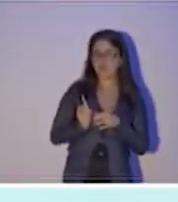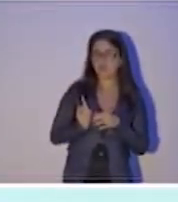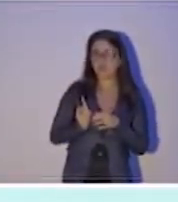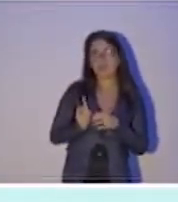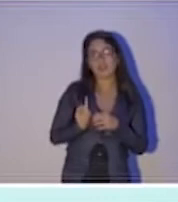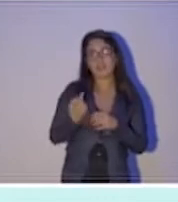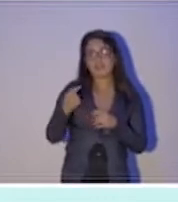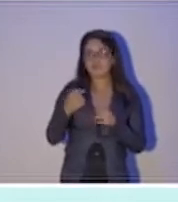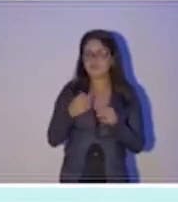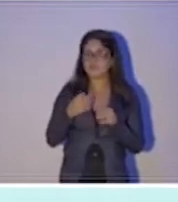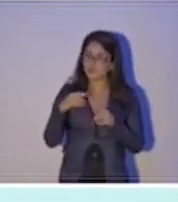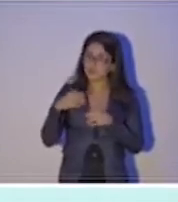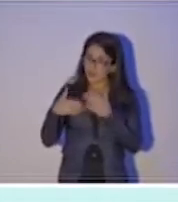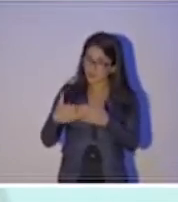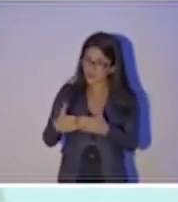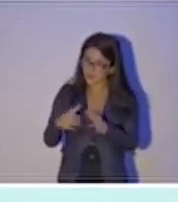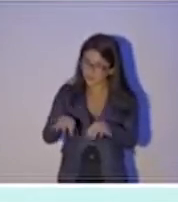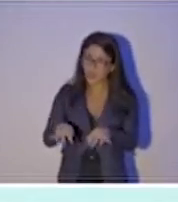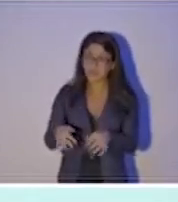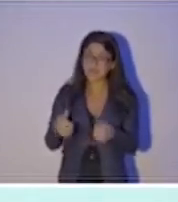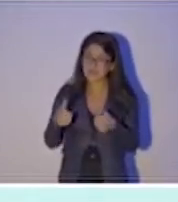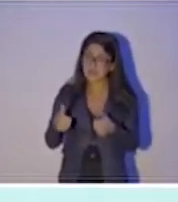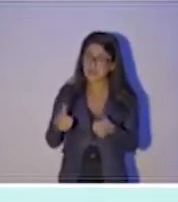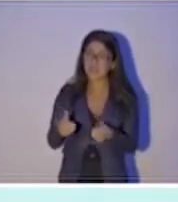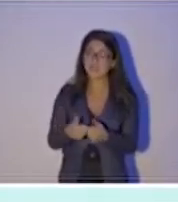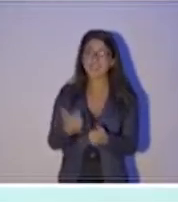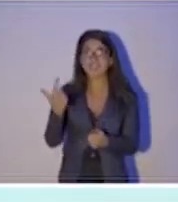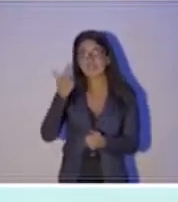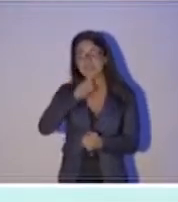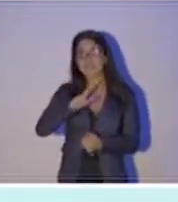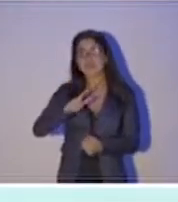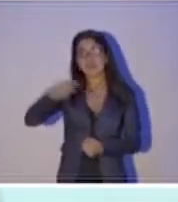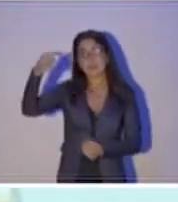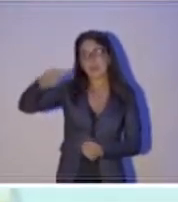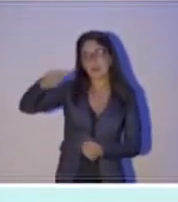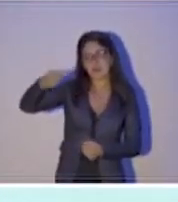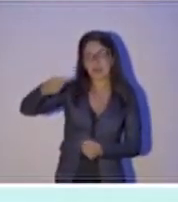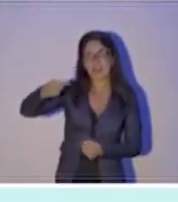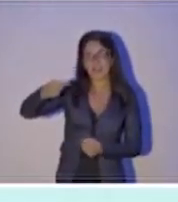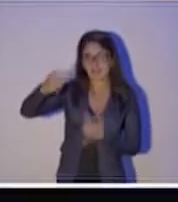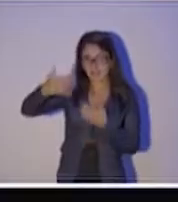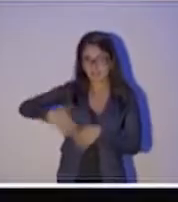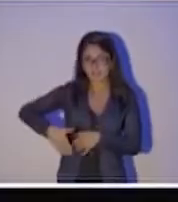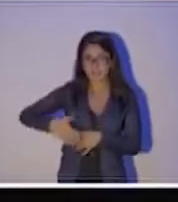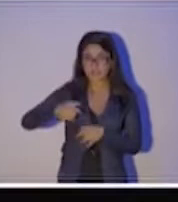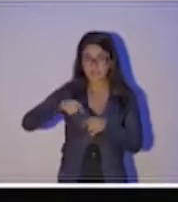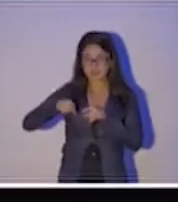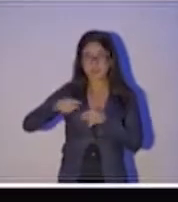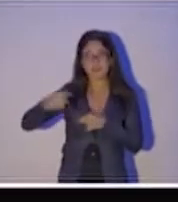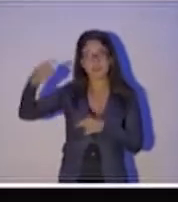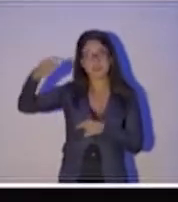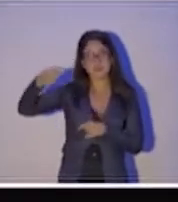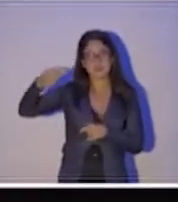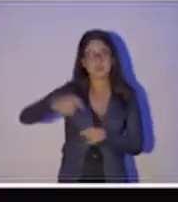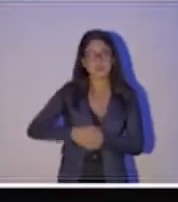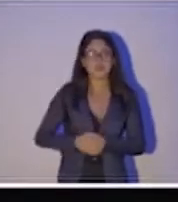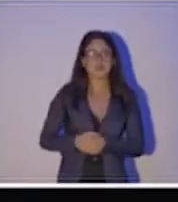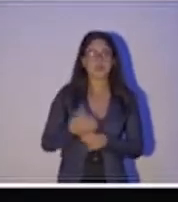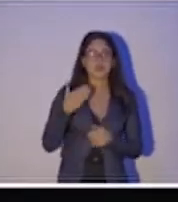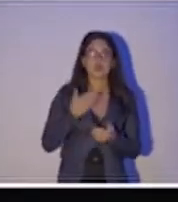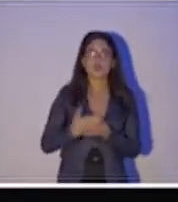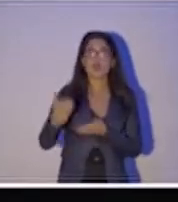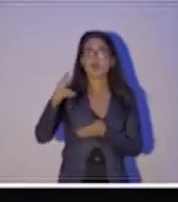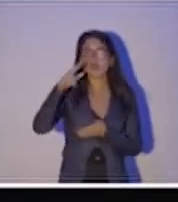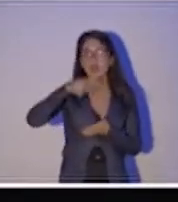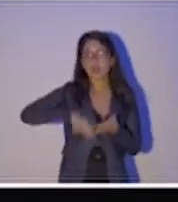deu certo. Deu isso que deu. A gente em primeiro lugar no IQE de Caruaru. E a gente começou a entender piadas sobre leitura. Sabe quem Castro